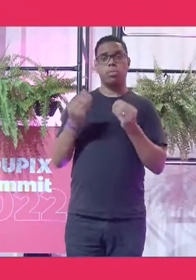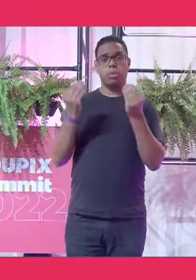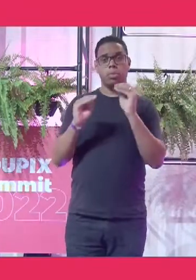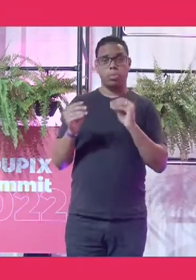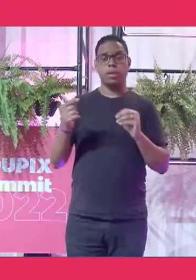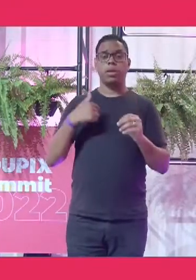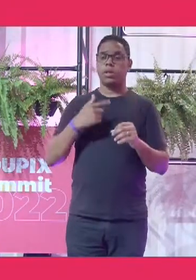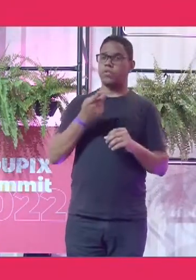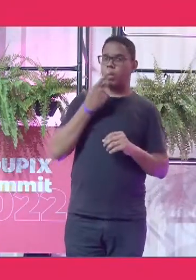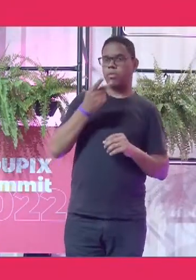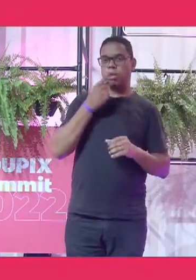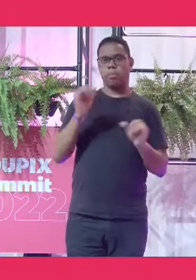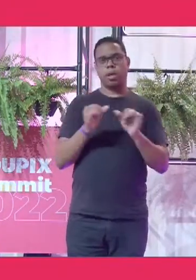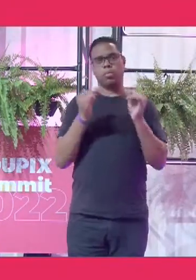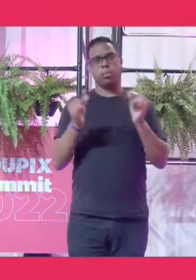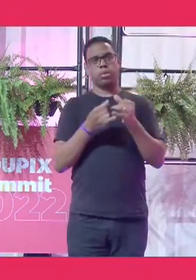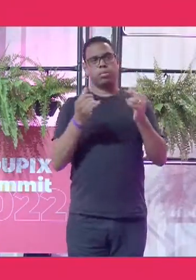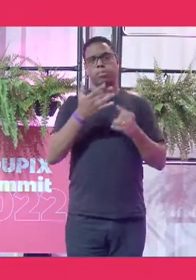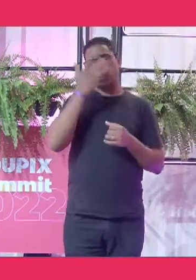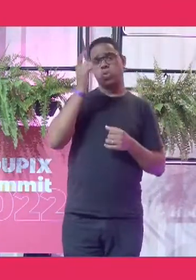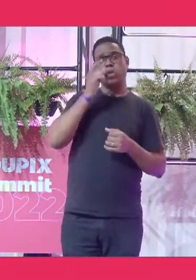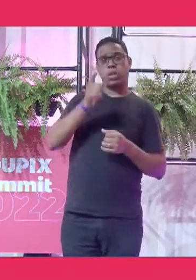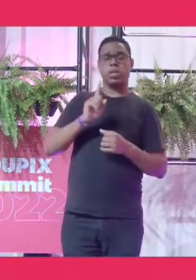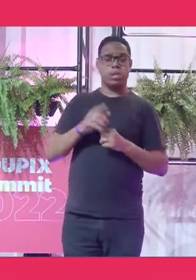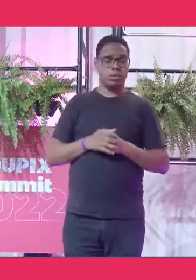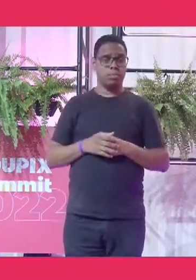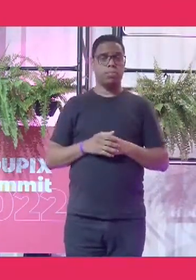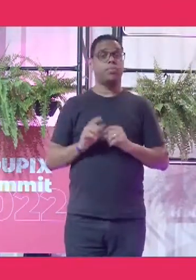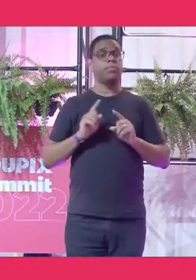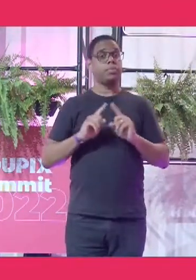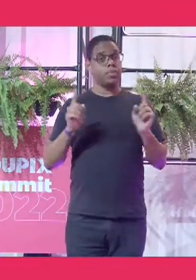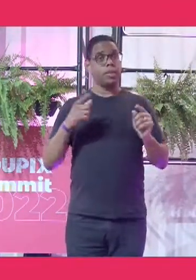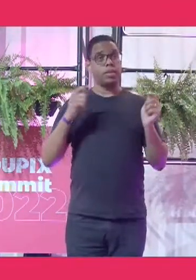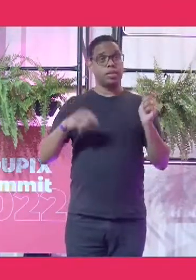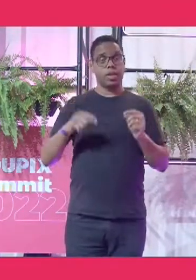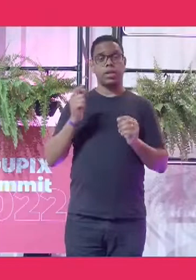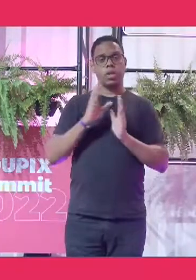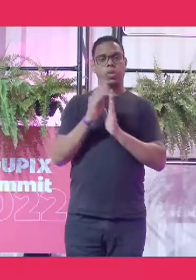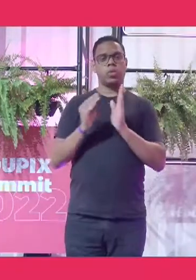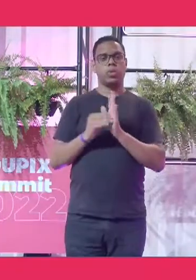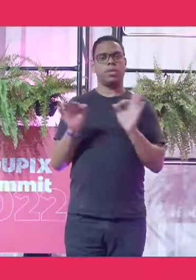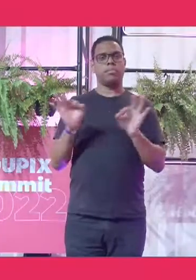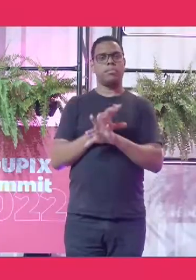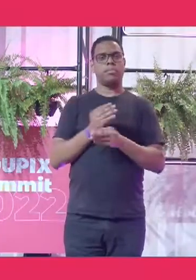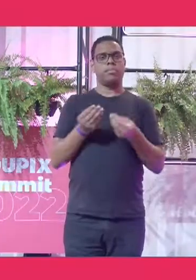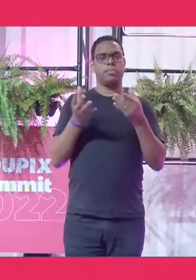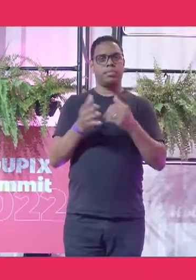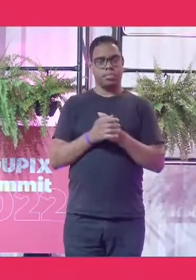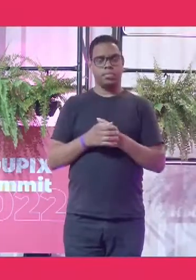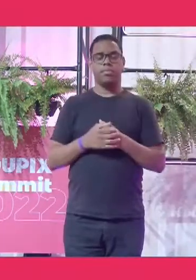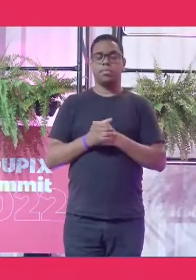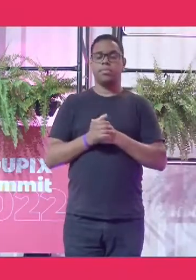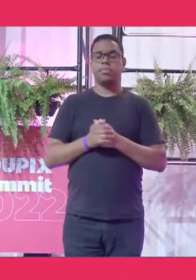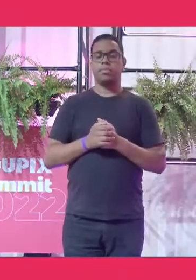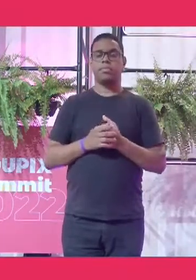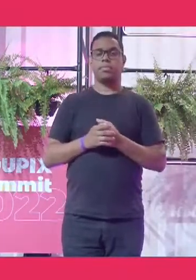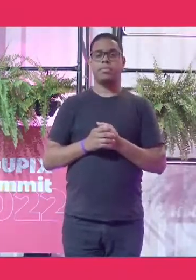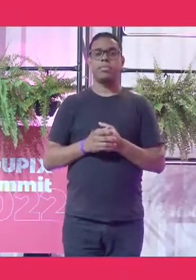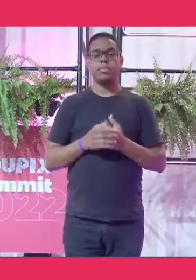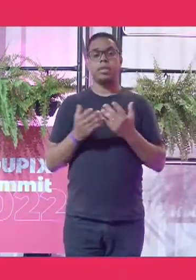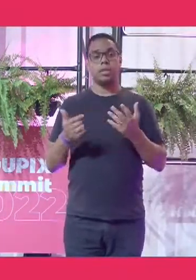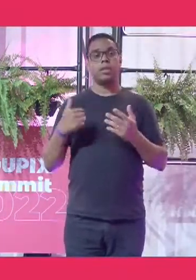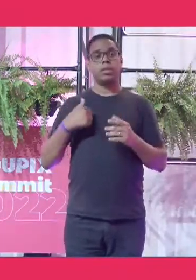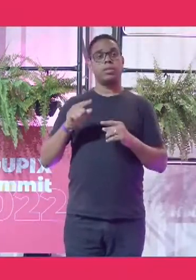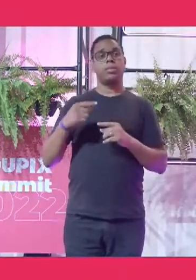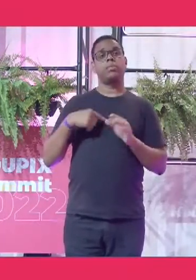tenha que ficar aqui falando um monte de besteira que ninguém está interessado, mas vai garantir que o meu conteúdo seja entregue nos dias decorrentes. O que me leva à